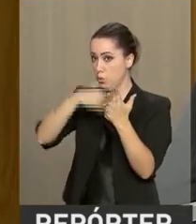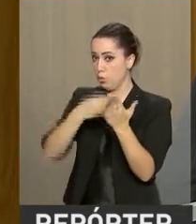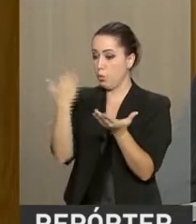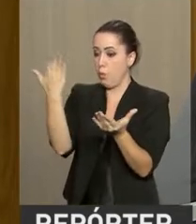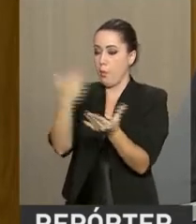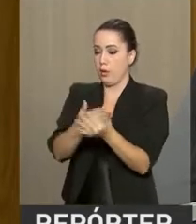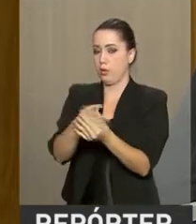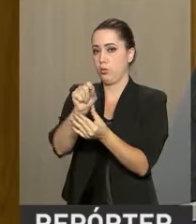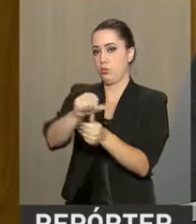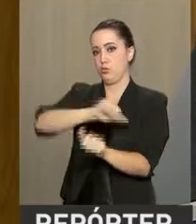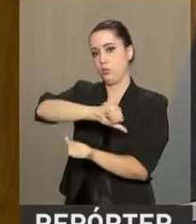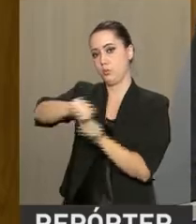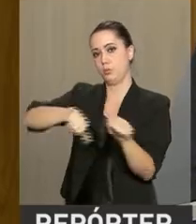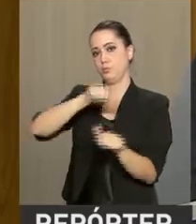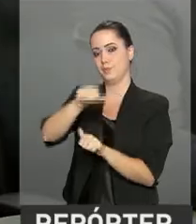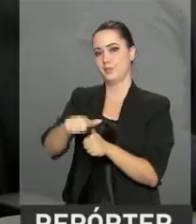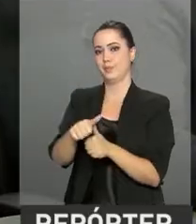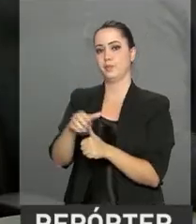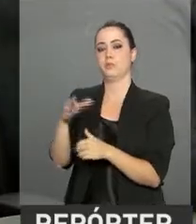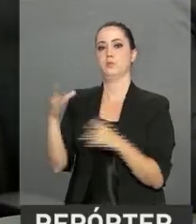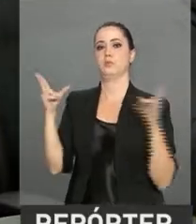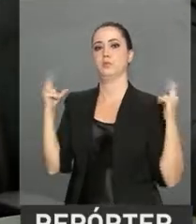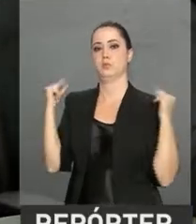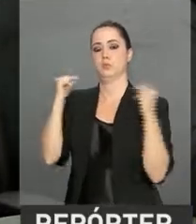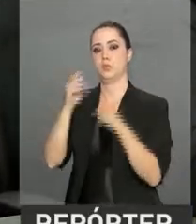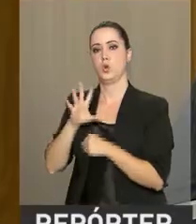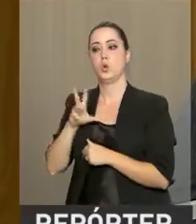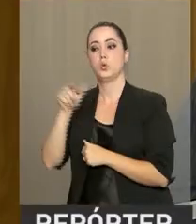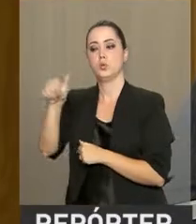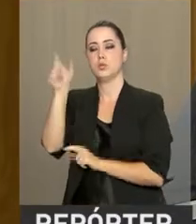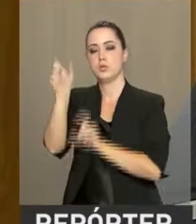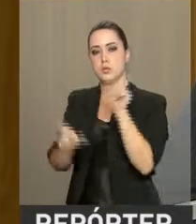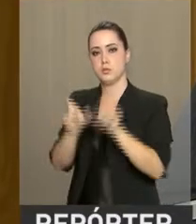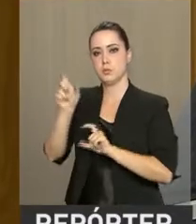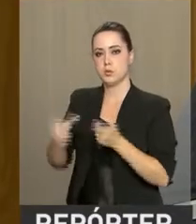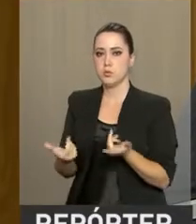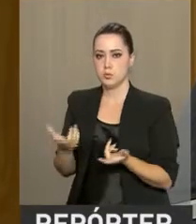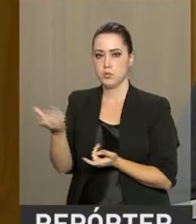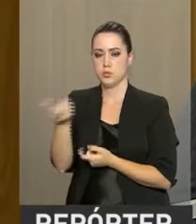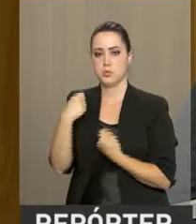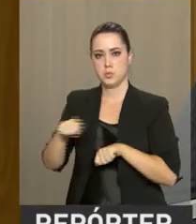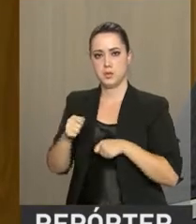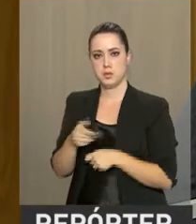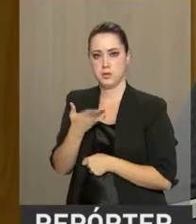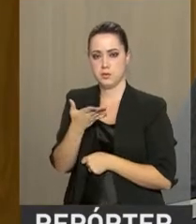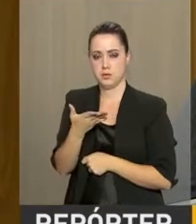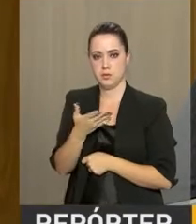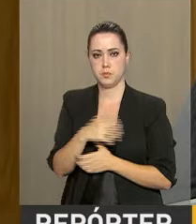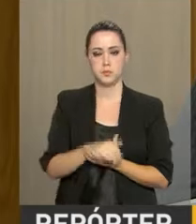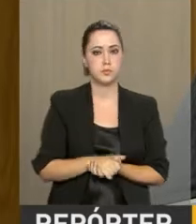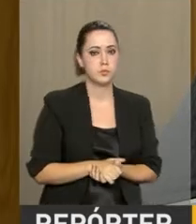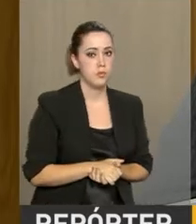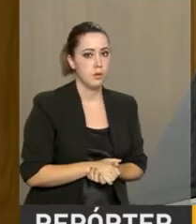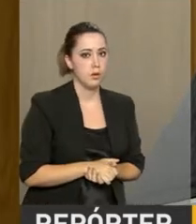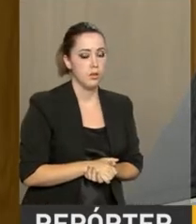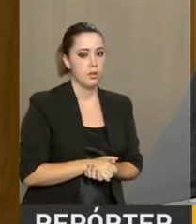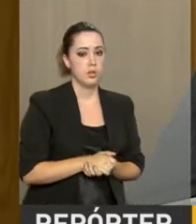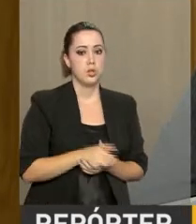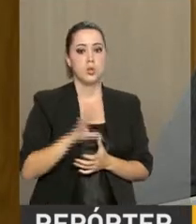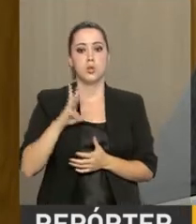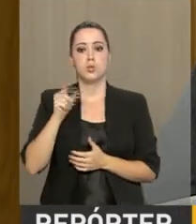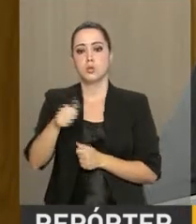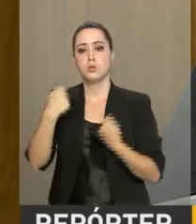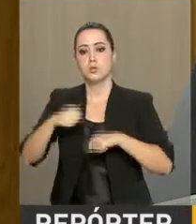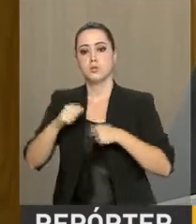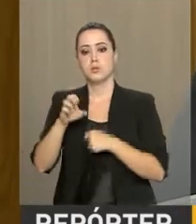de renovação e todos precisam fazer todos que desejam manter a categoria a sua categoria c d e e é